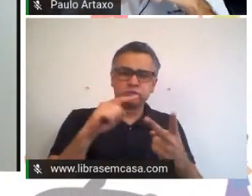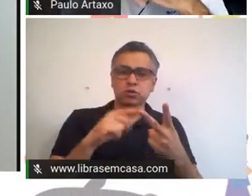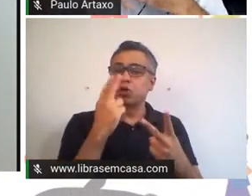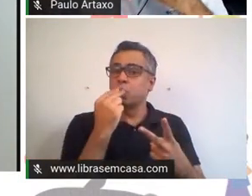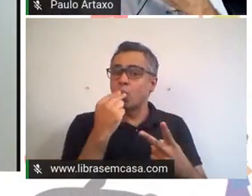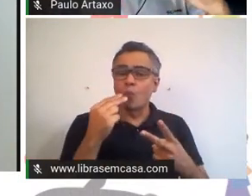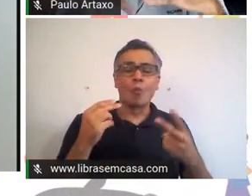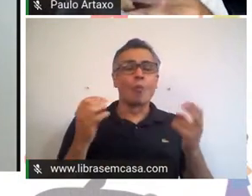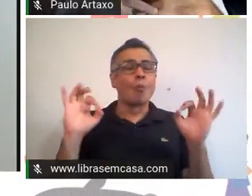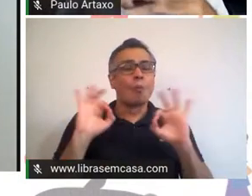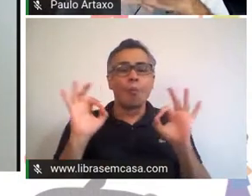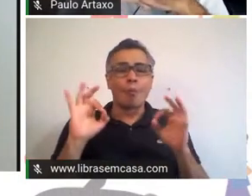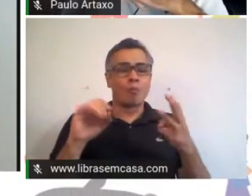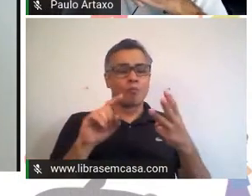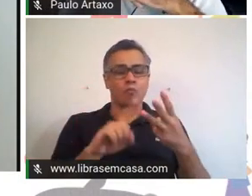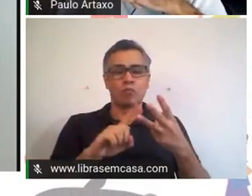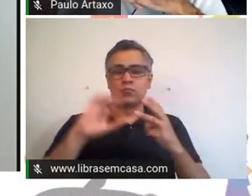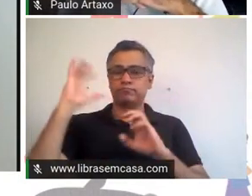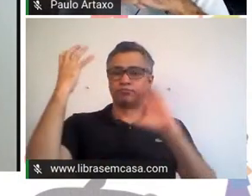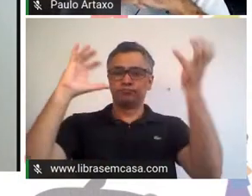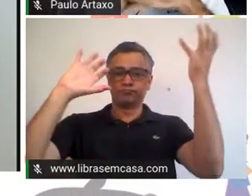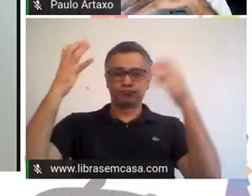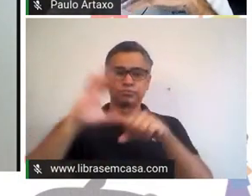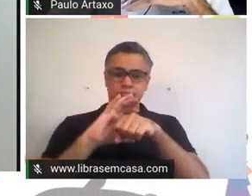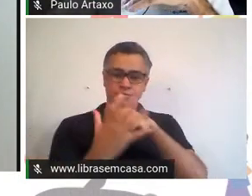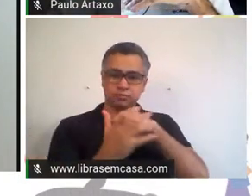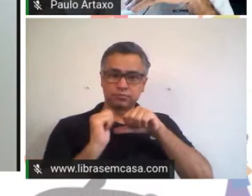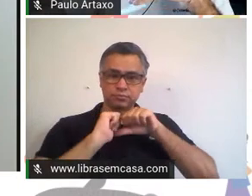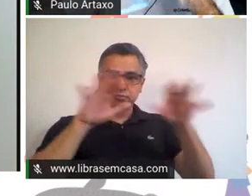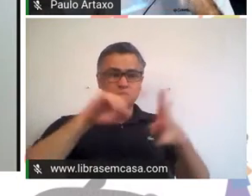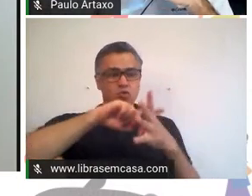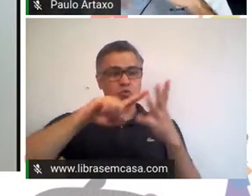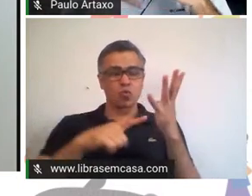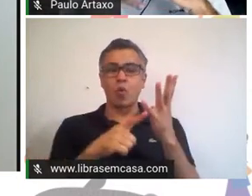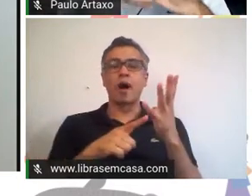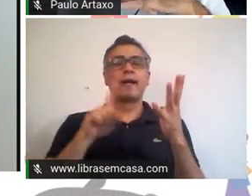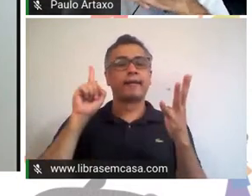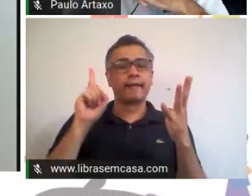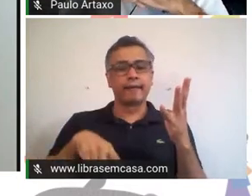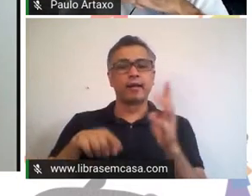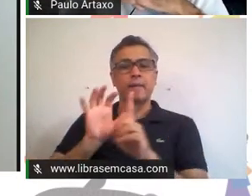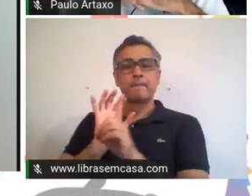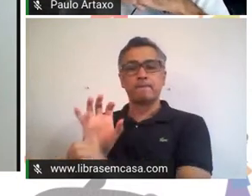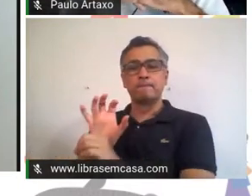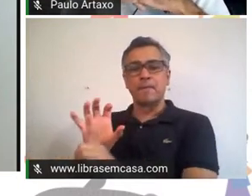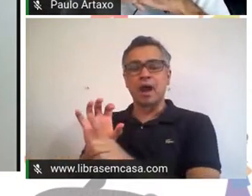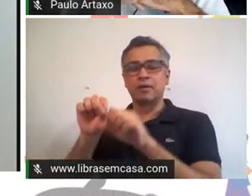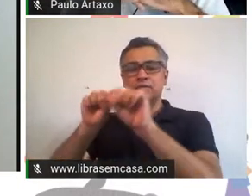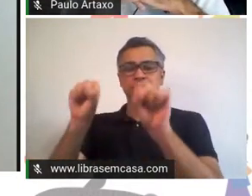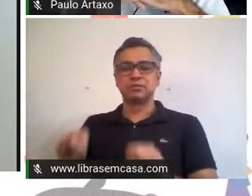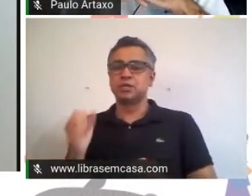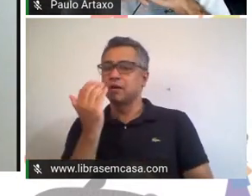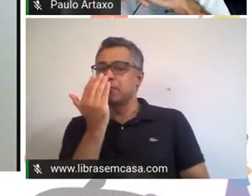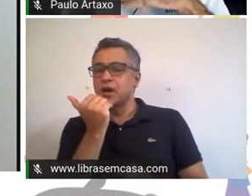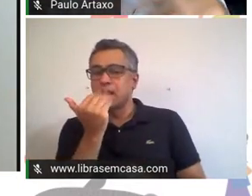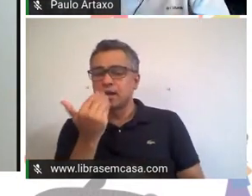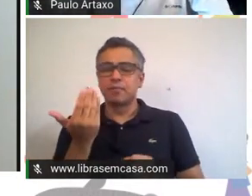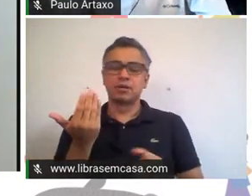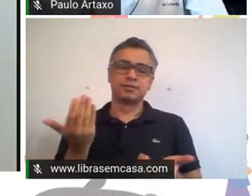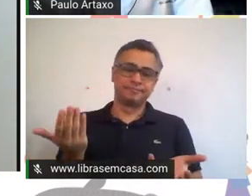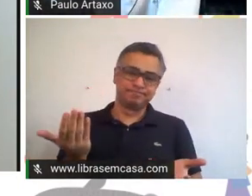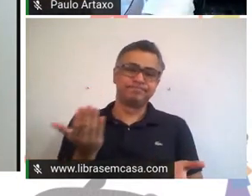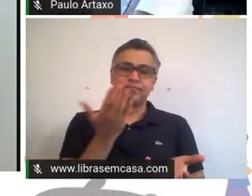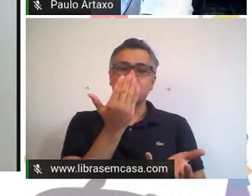novo coronavírus, são em parte resultado do nosso atual sistema alimentar, que aborda a comida e os alimentos como commodities no